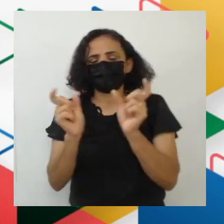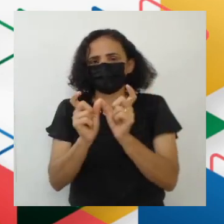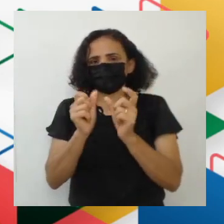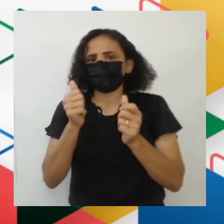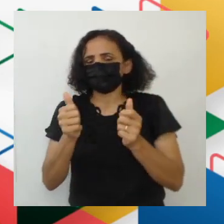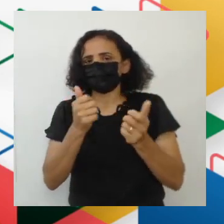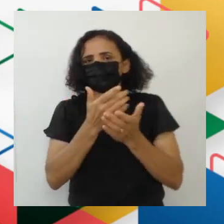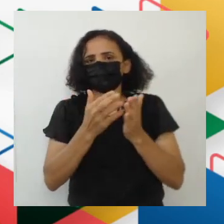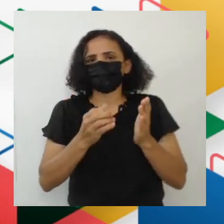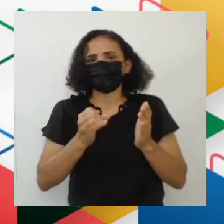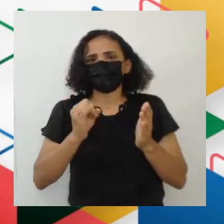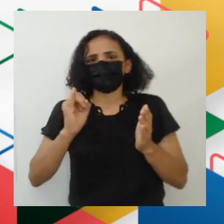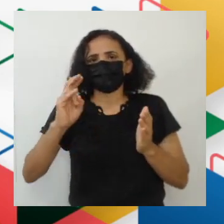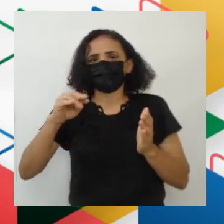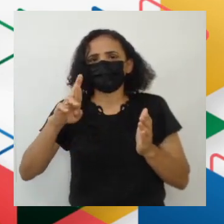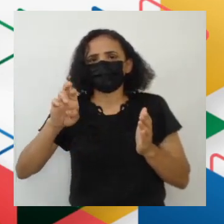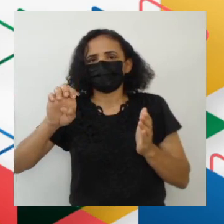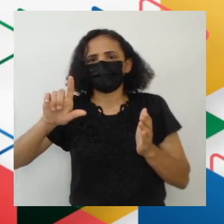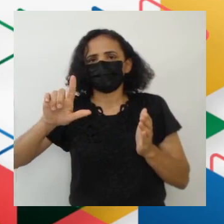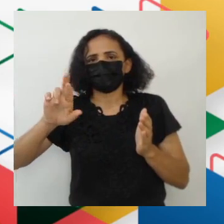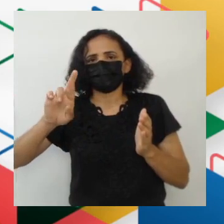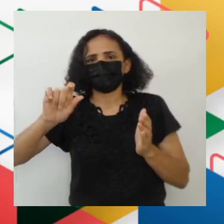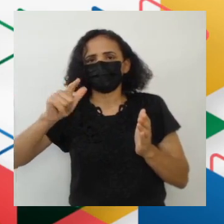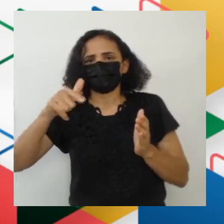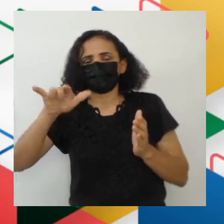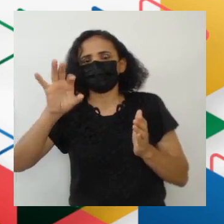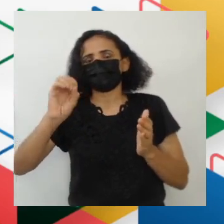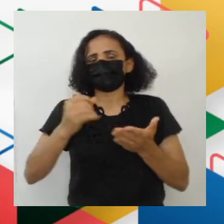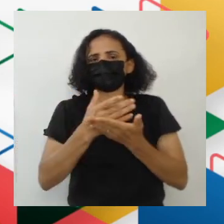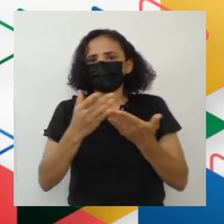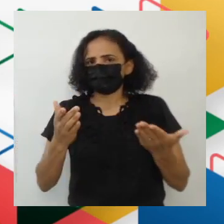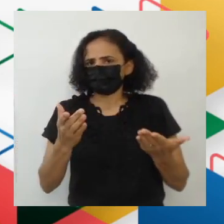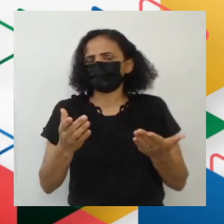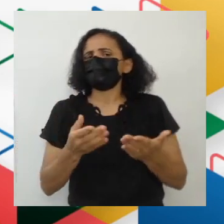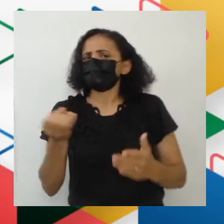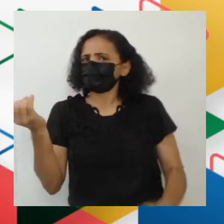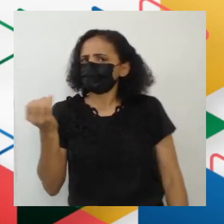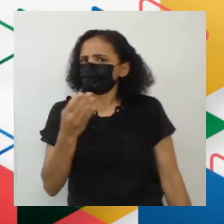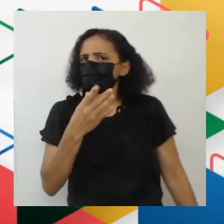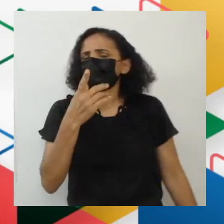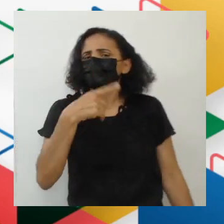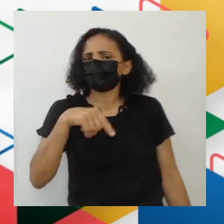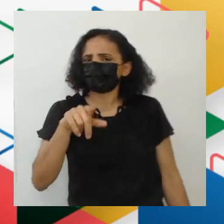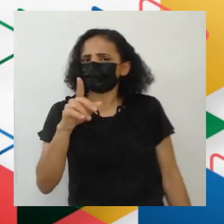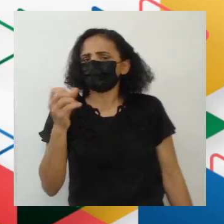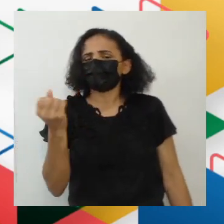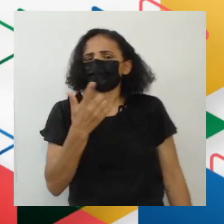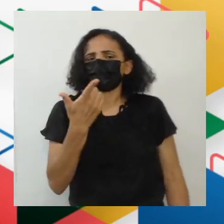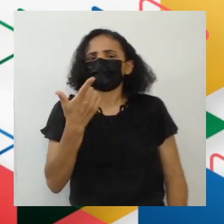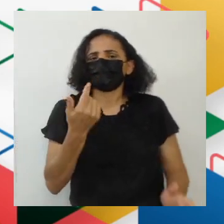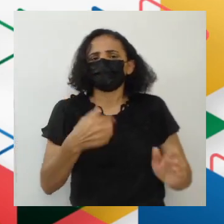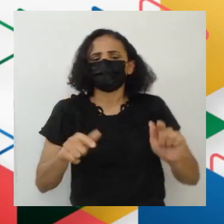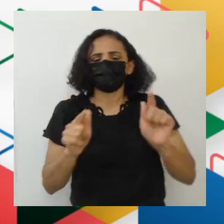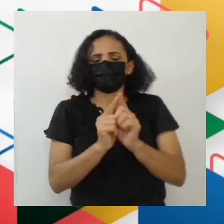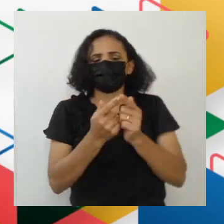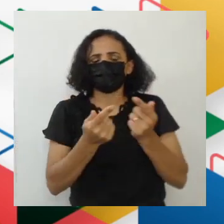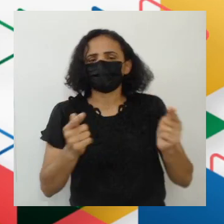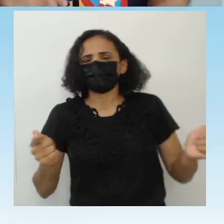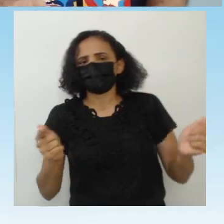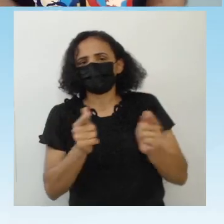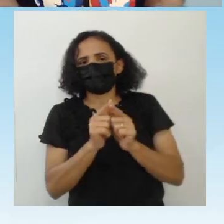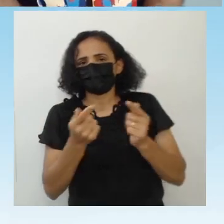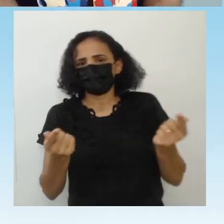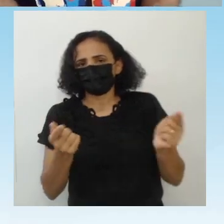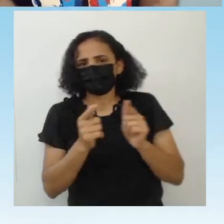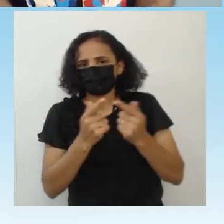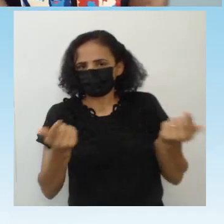Ficaria, então, inter-relação com R dobrado. Isso é novidade, é uma nova lei aí de 2013 para cá,